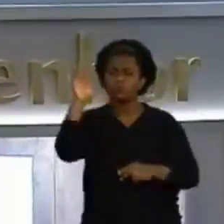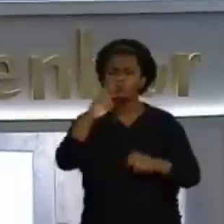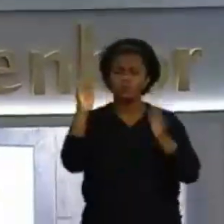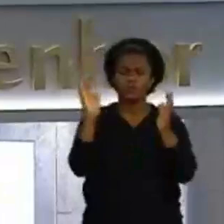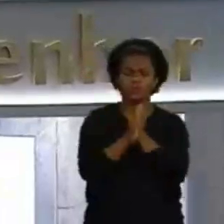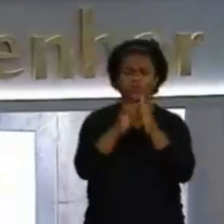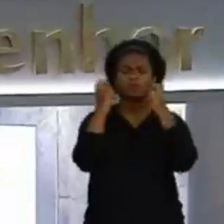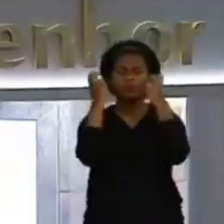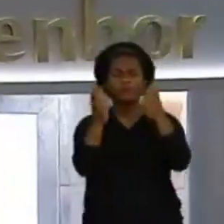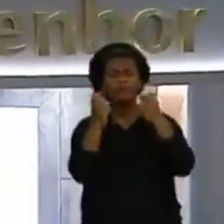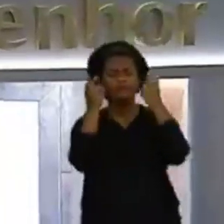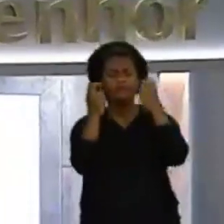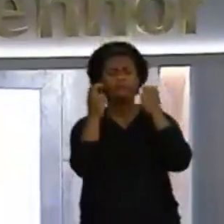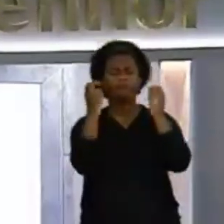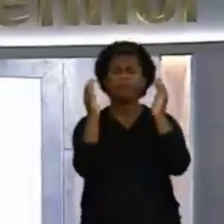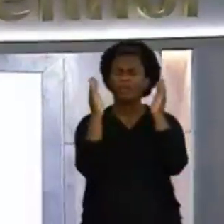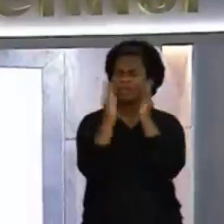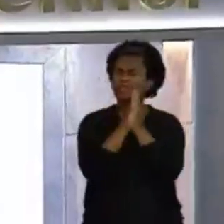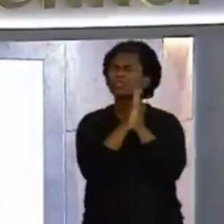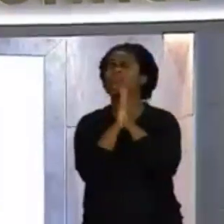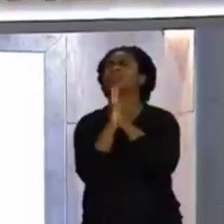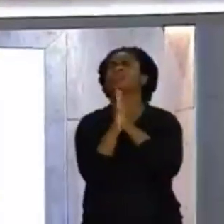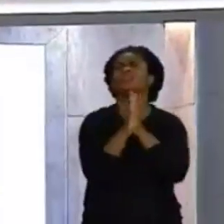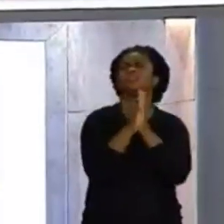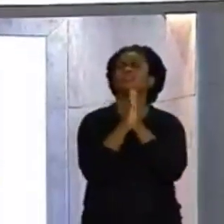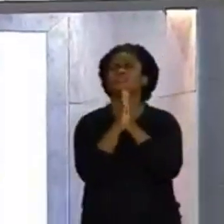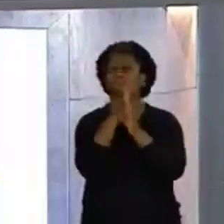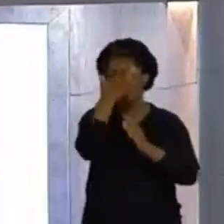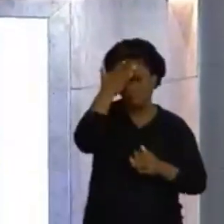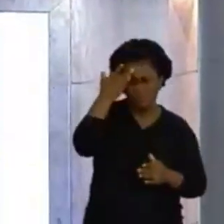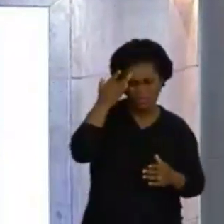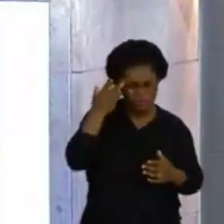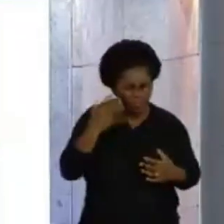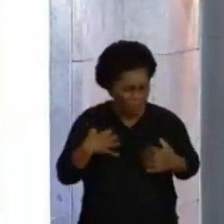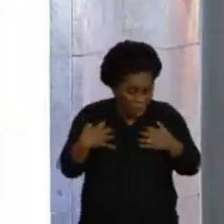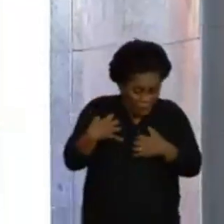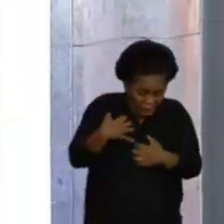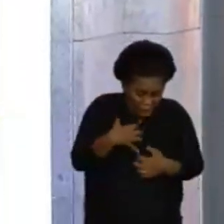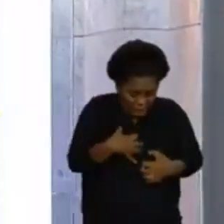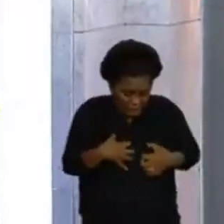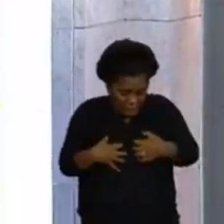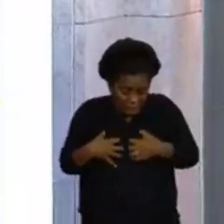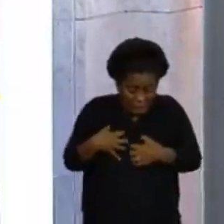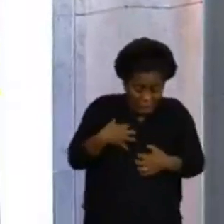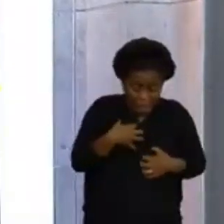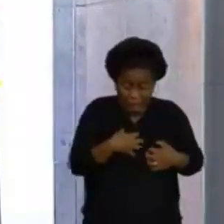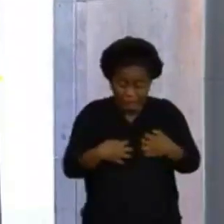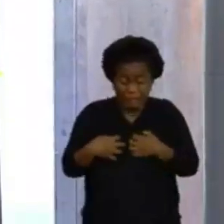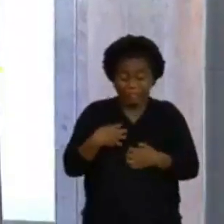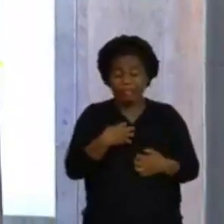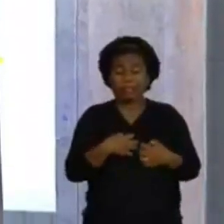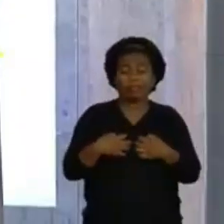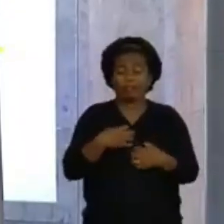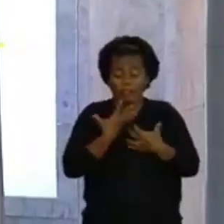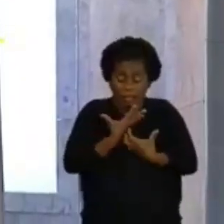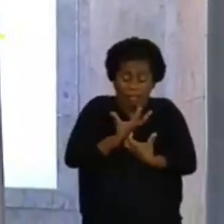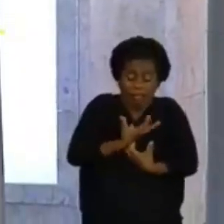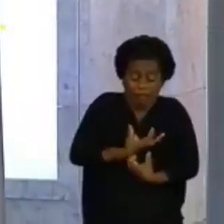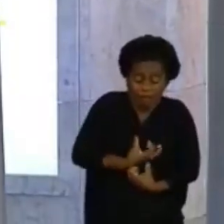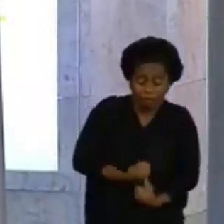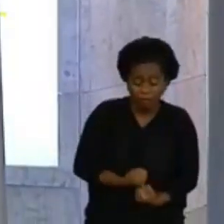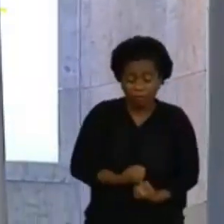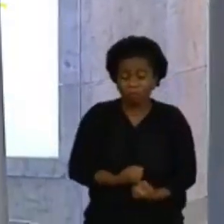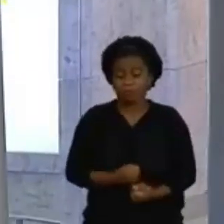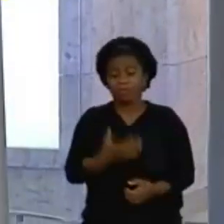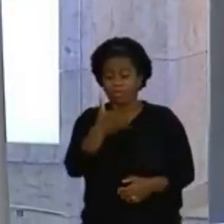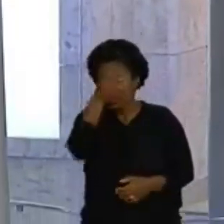as orações, as súplicas dos aflitos, dos atribulados, dos amargurados,